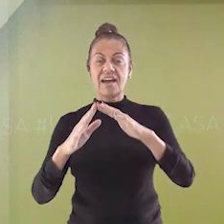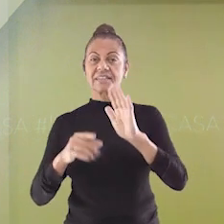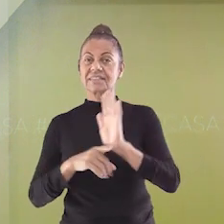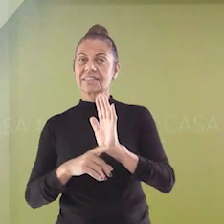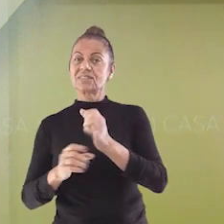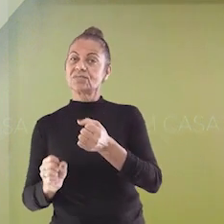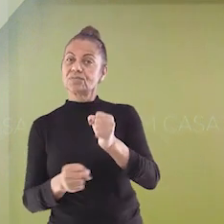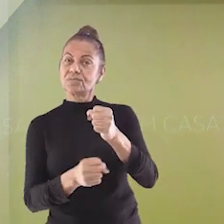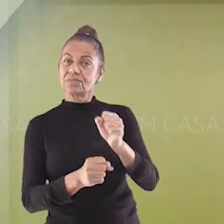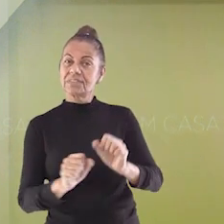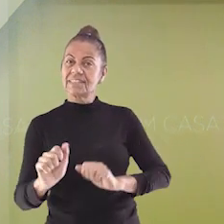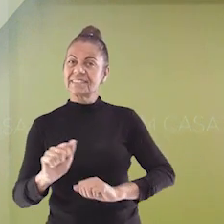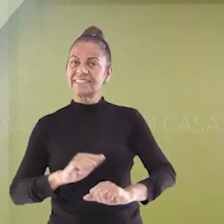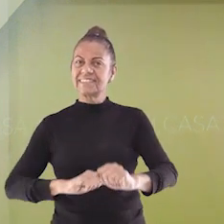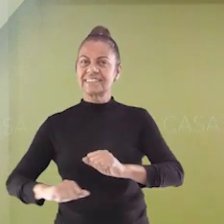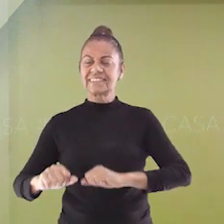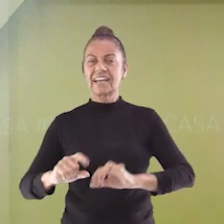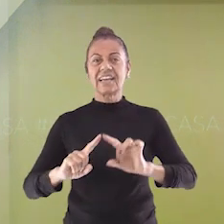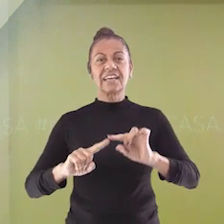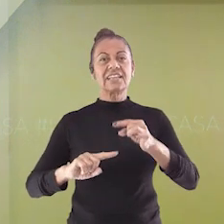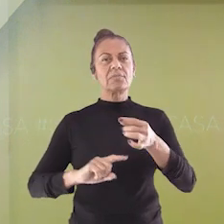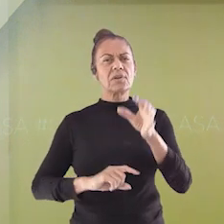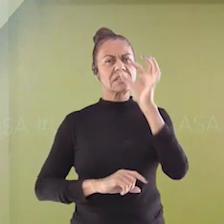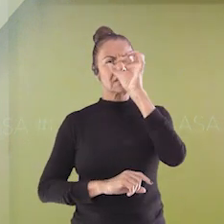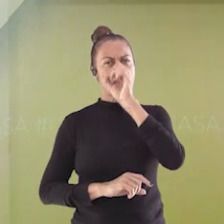costumam descansar e passear.